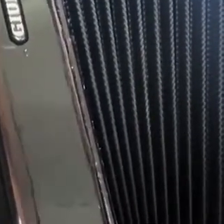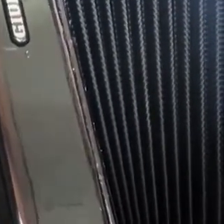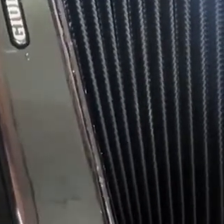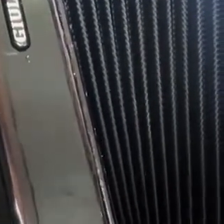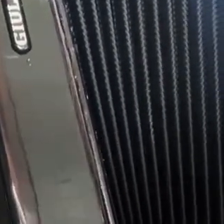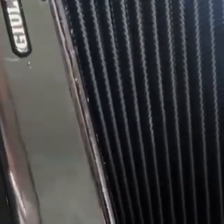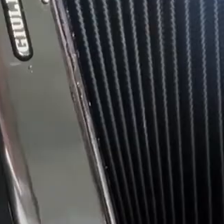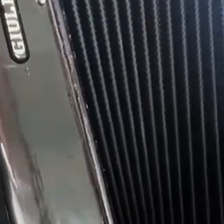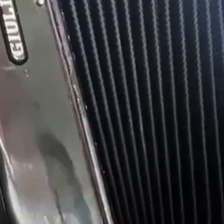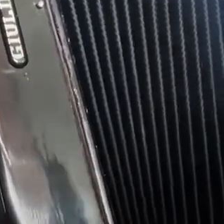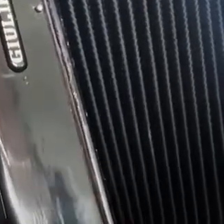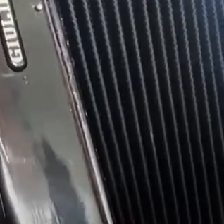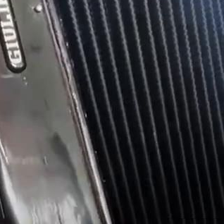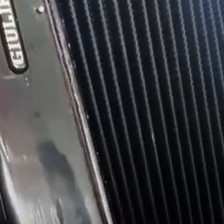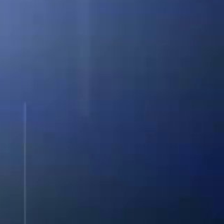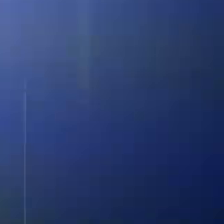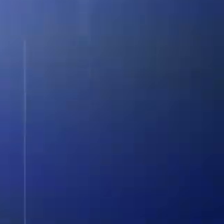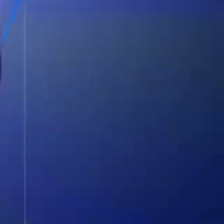você for.